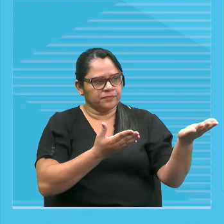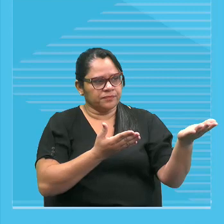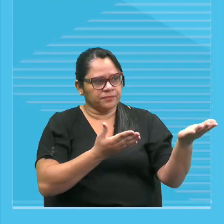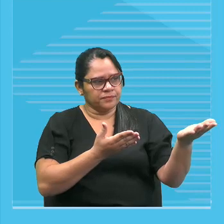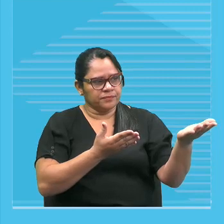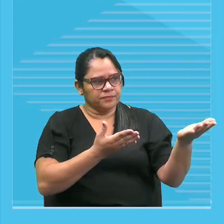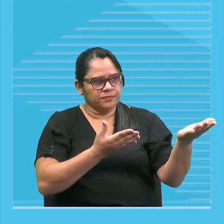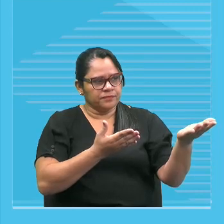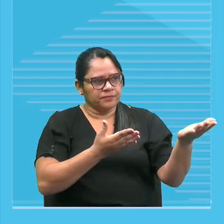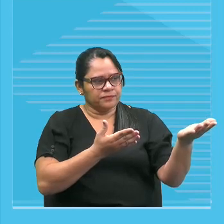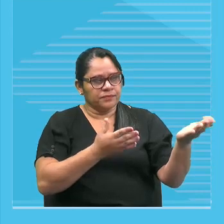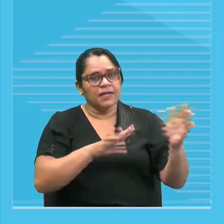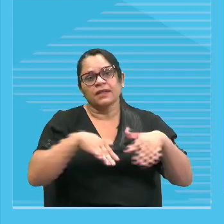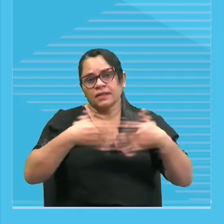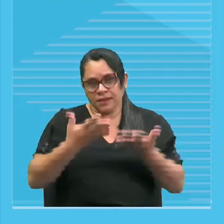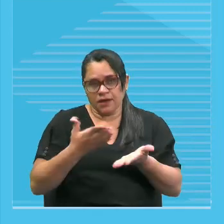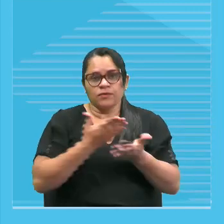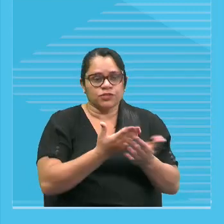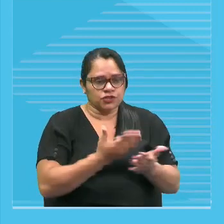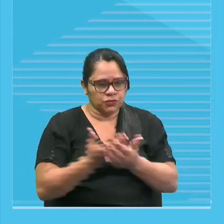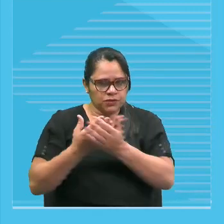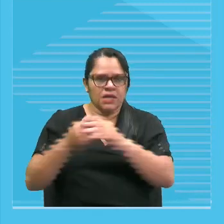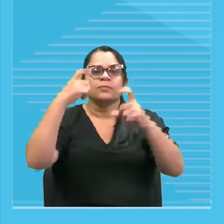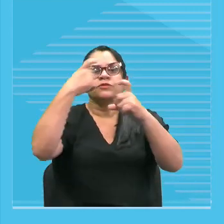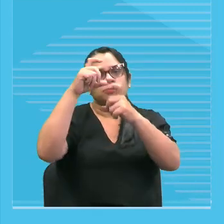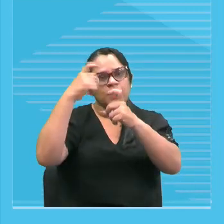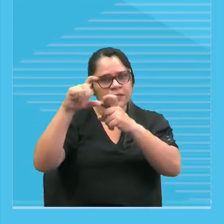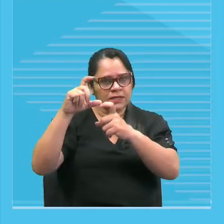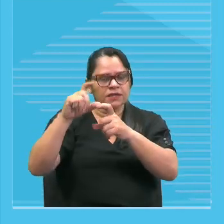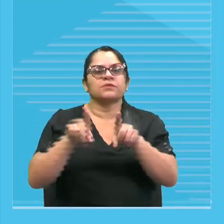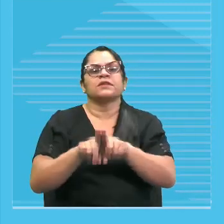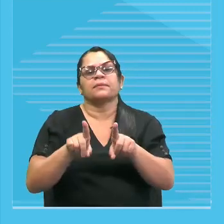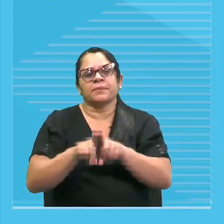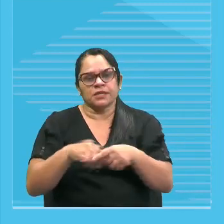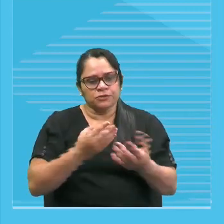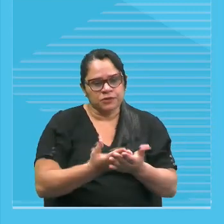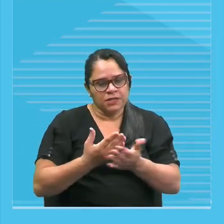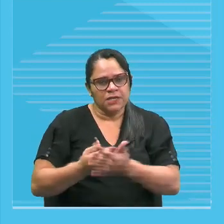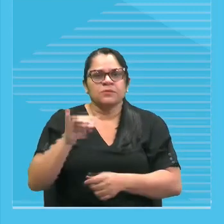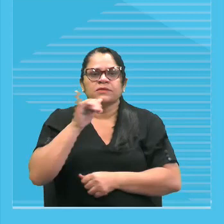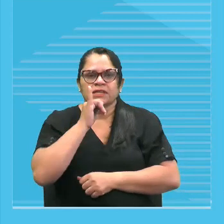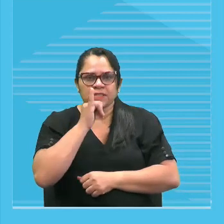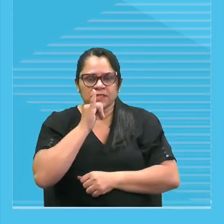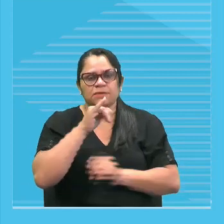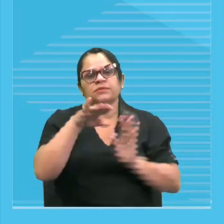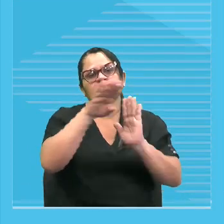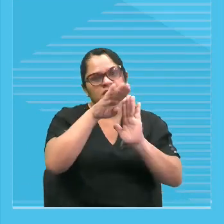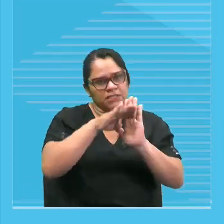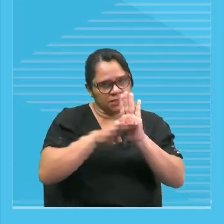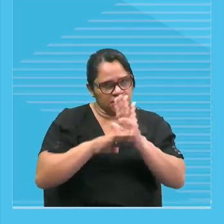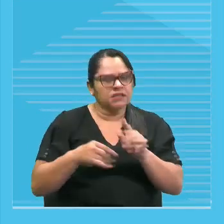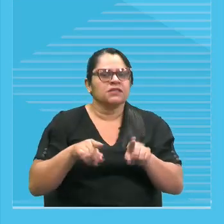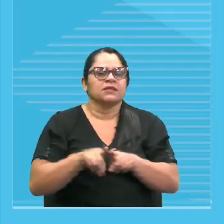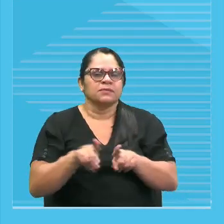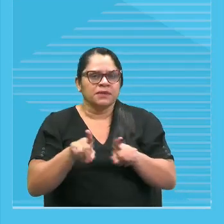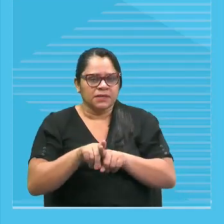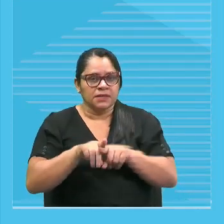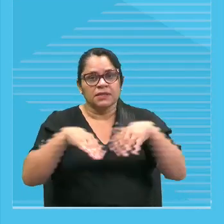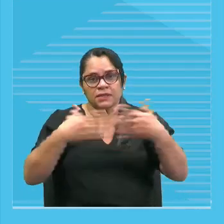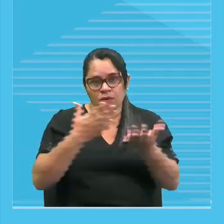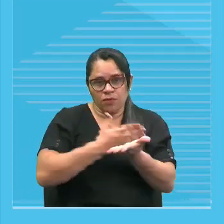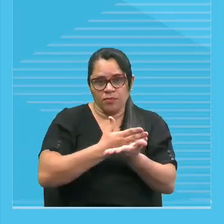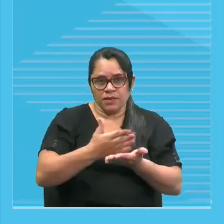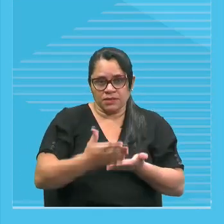a gente viu padrinho exemplos uma lista e aí a gente começou